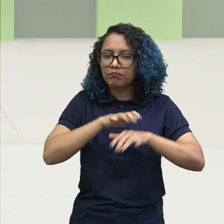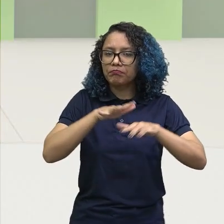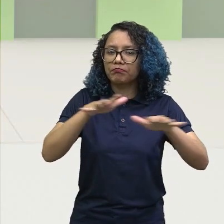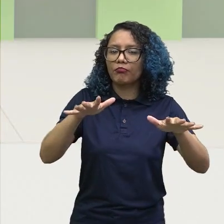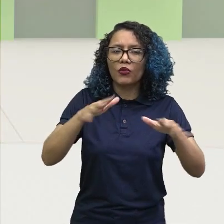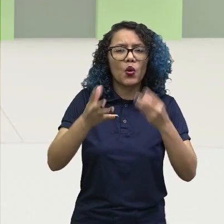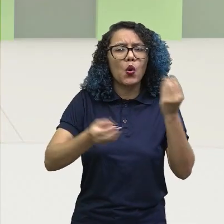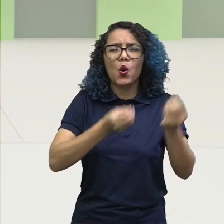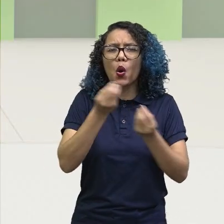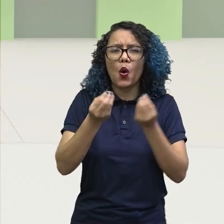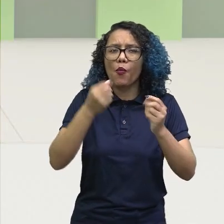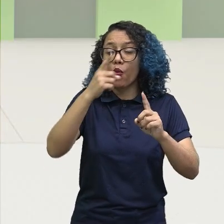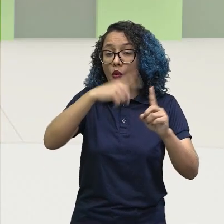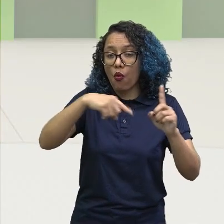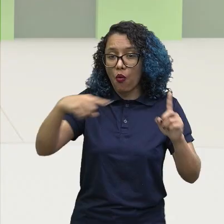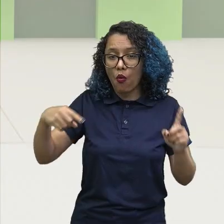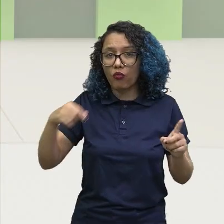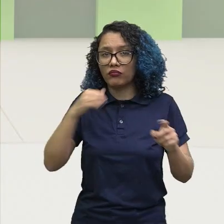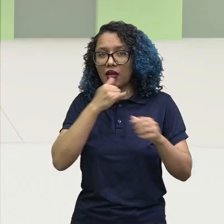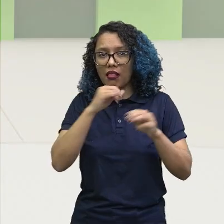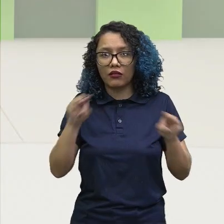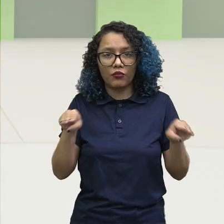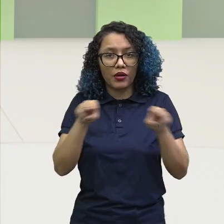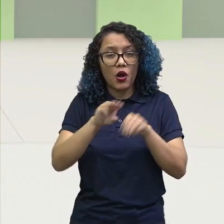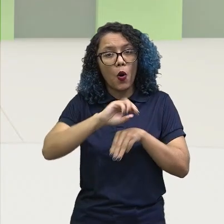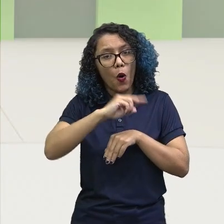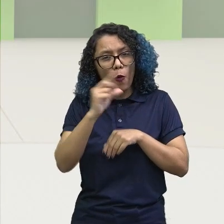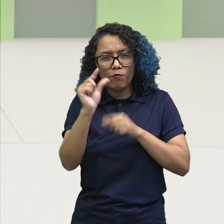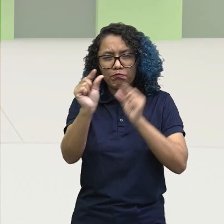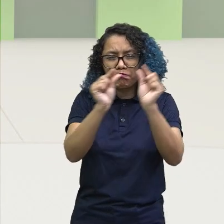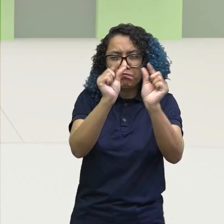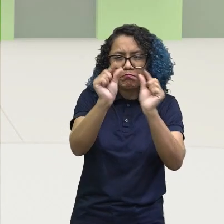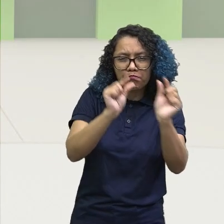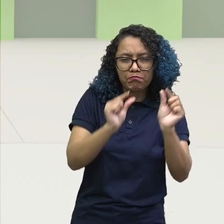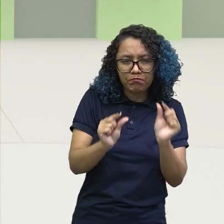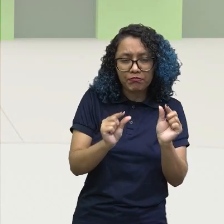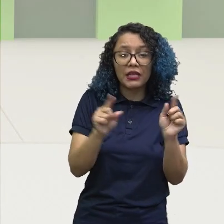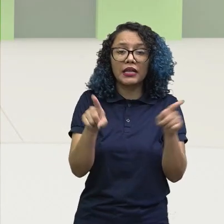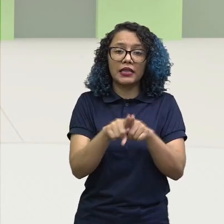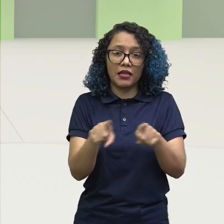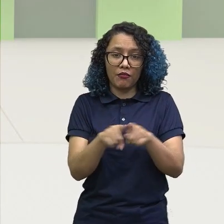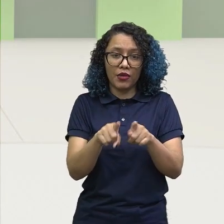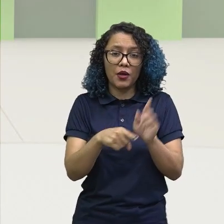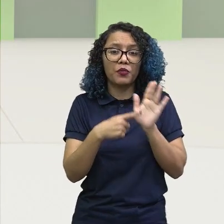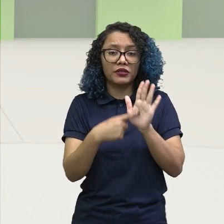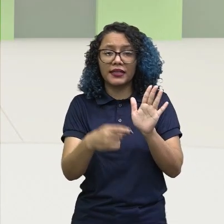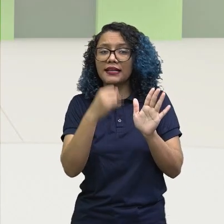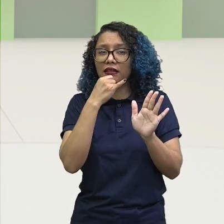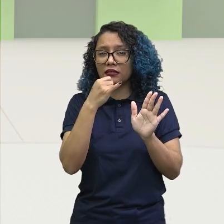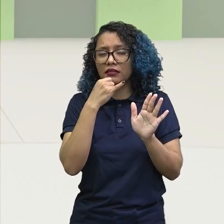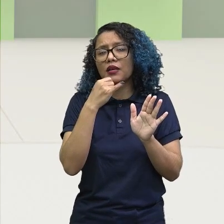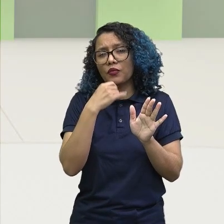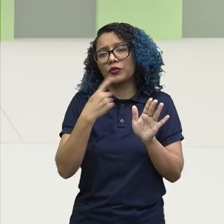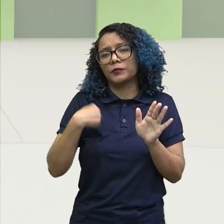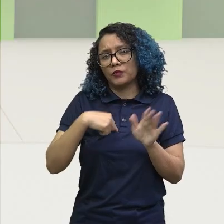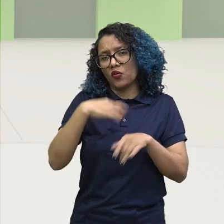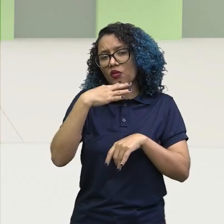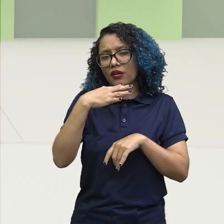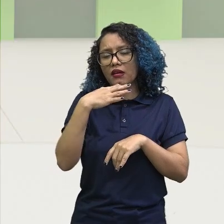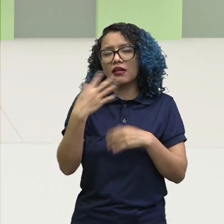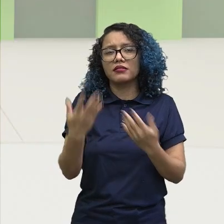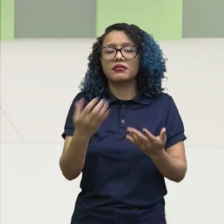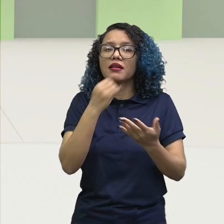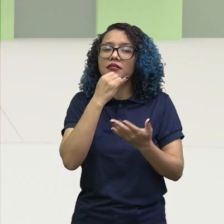ondas eletromagnéticas ou partículas. Vimos também exemplos conhecidos, como,